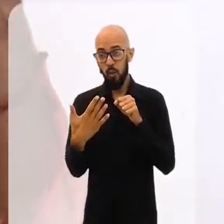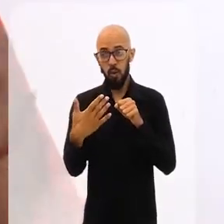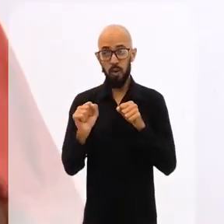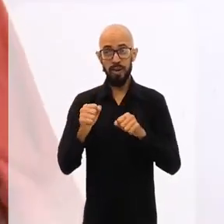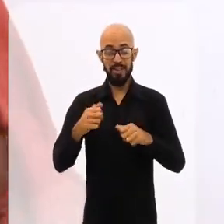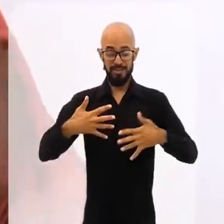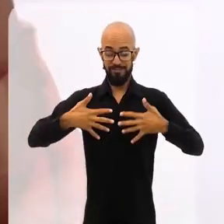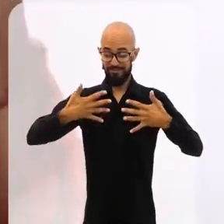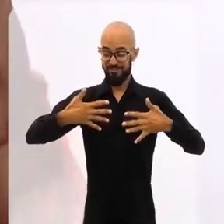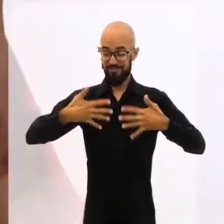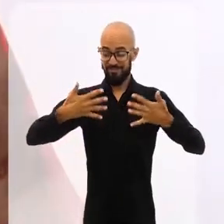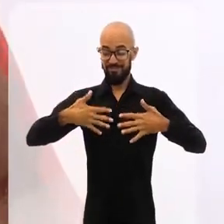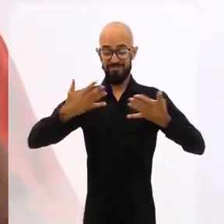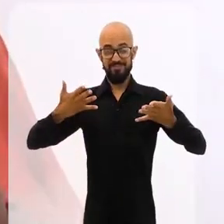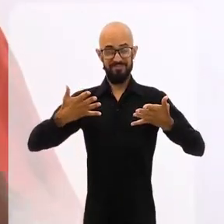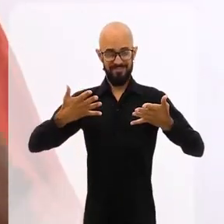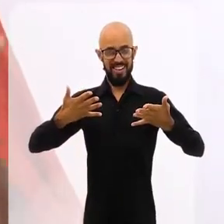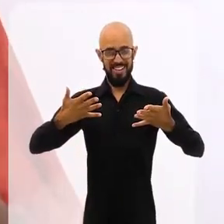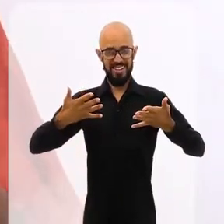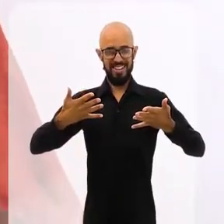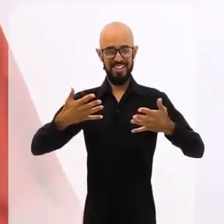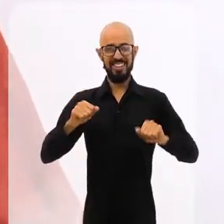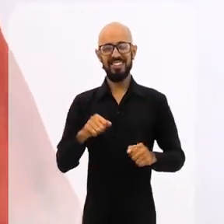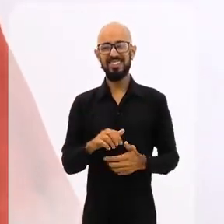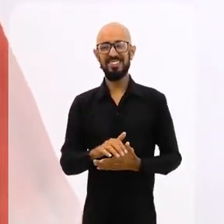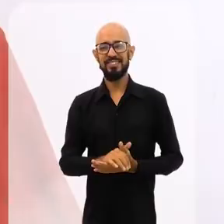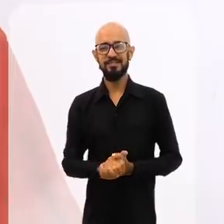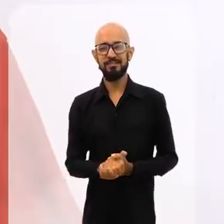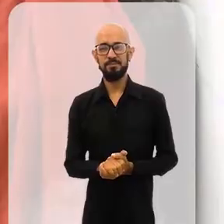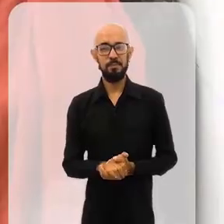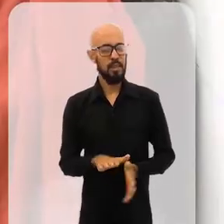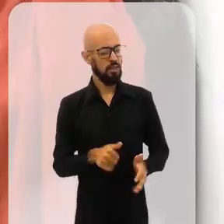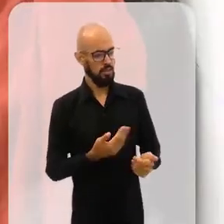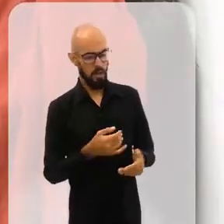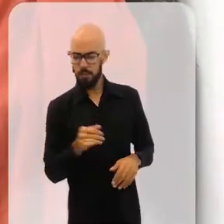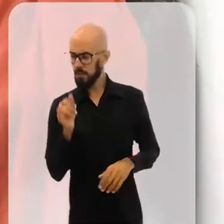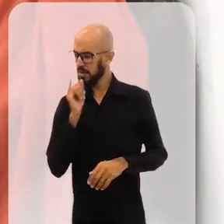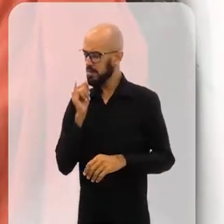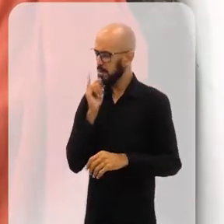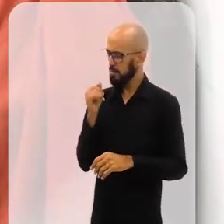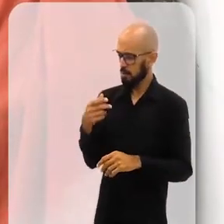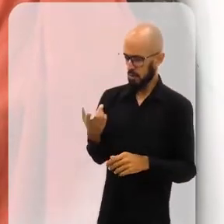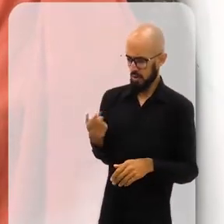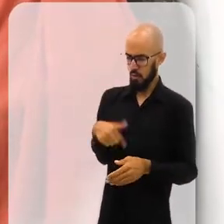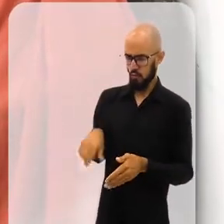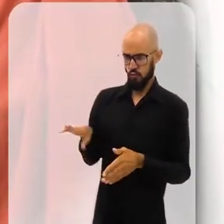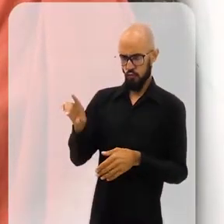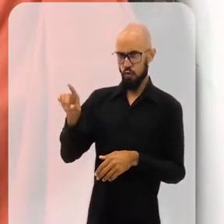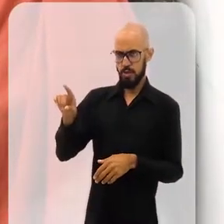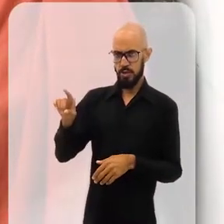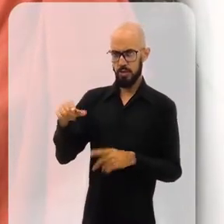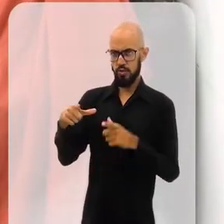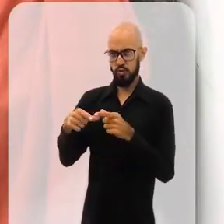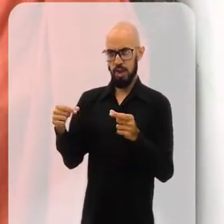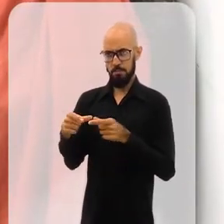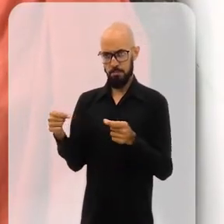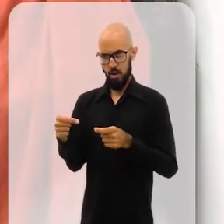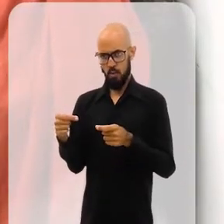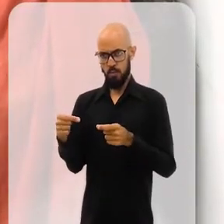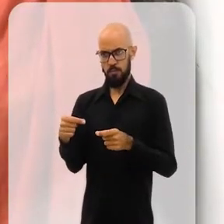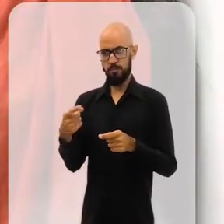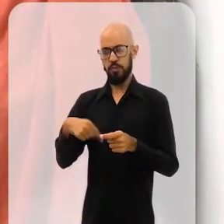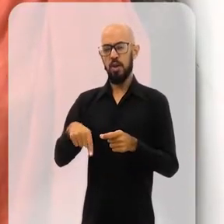dá esse estado de ânimo e disposição. Por exemplo, quando eu estive no Japão e que eu fui